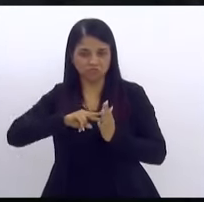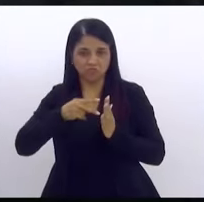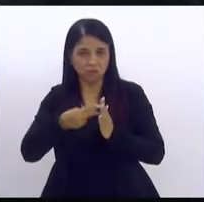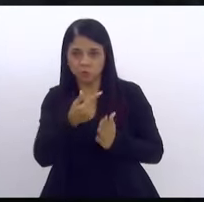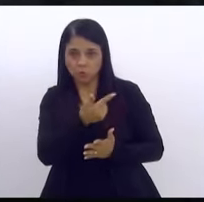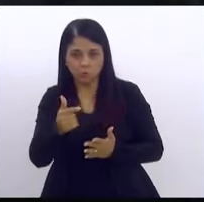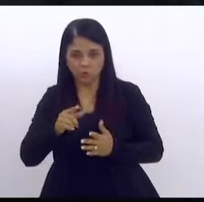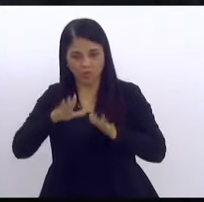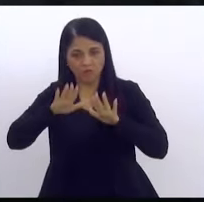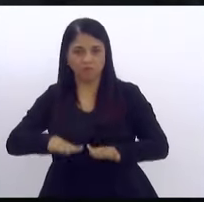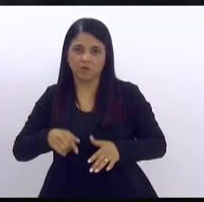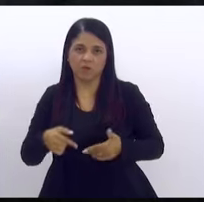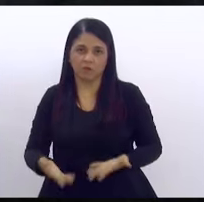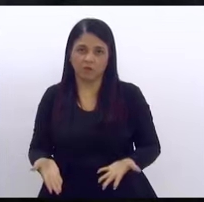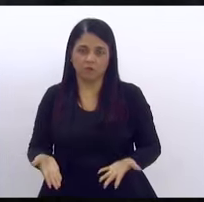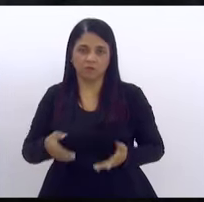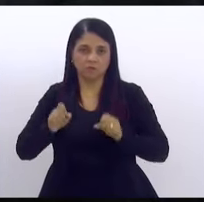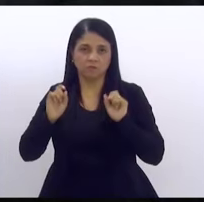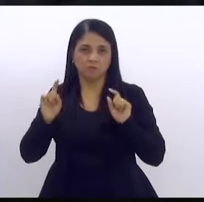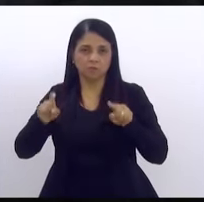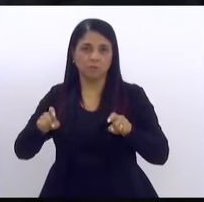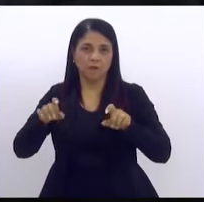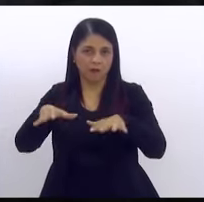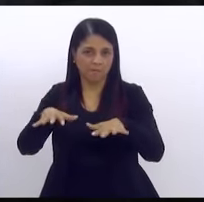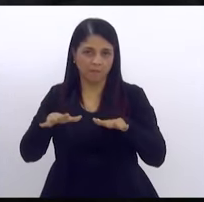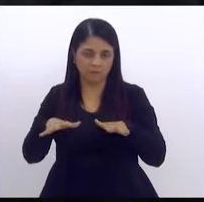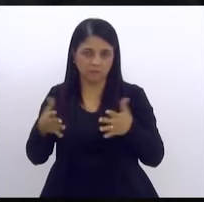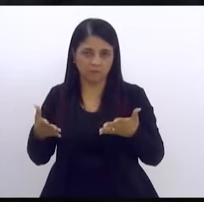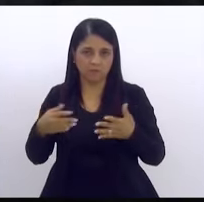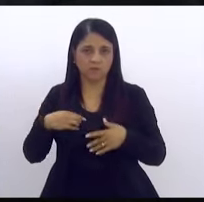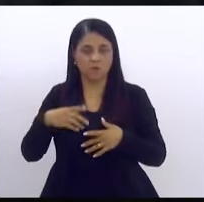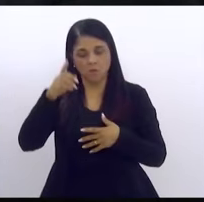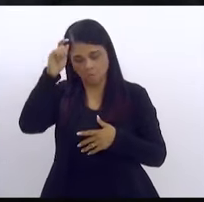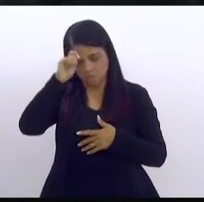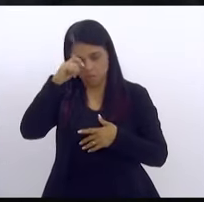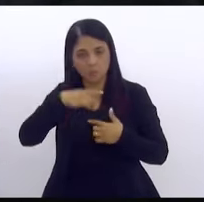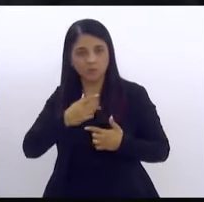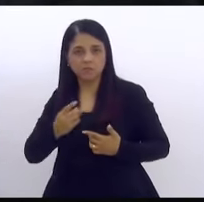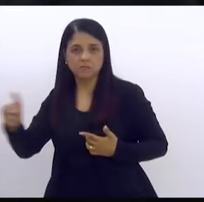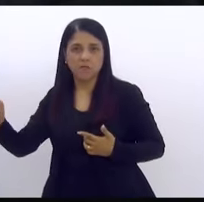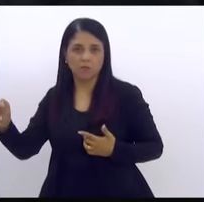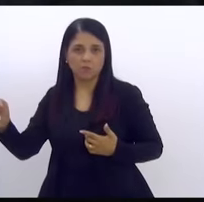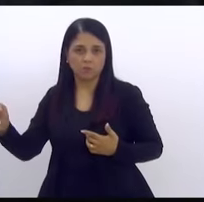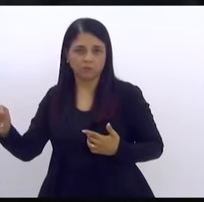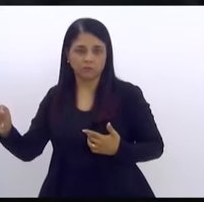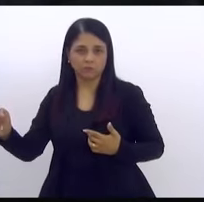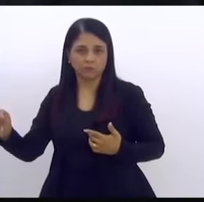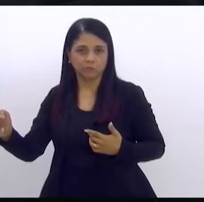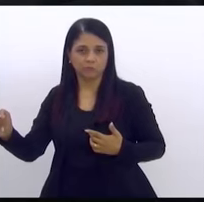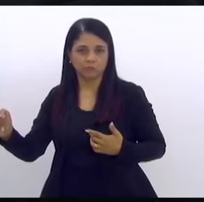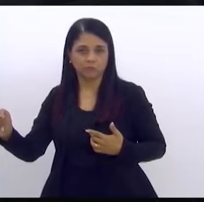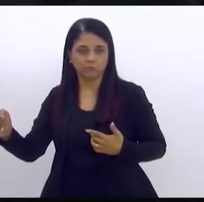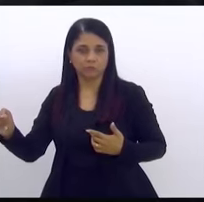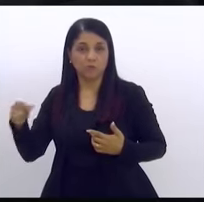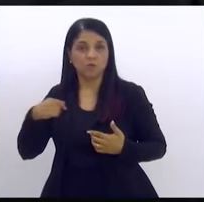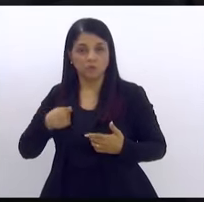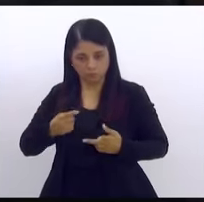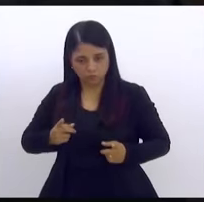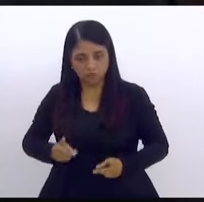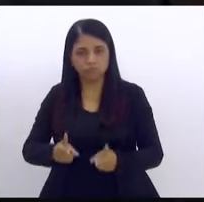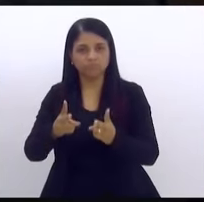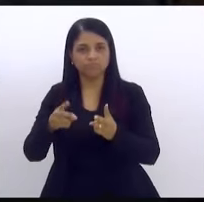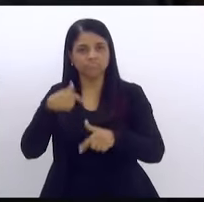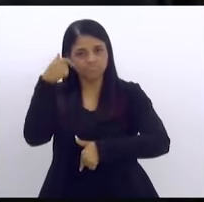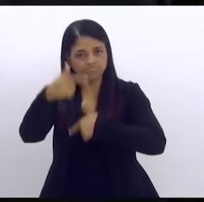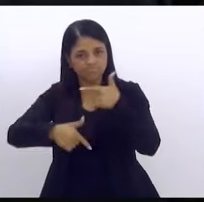a minha permanência aqui no Parlamento, e eu pego meu boné e vou embora. Portanto, enquanto eu tiver a